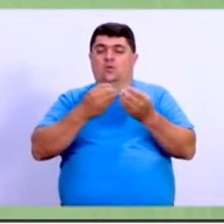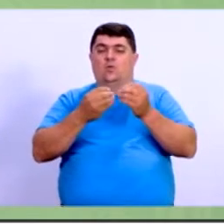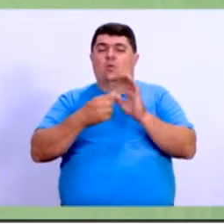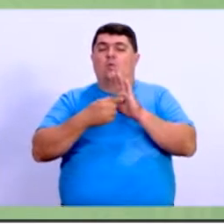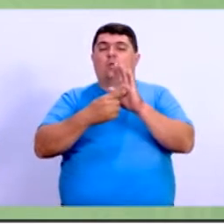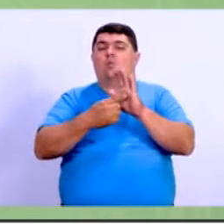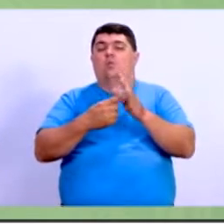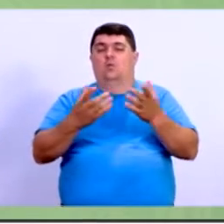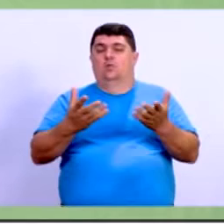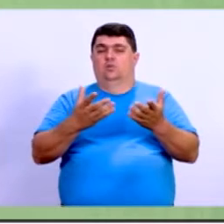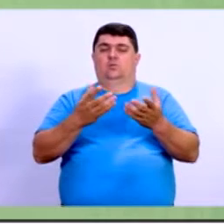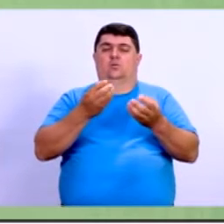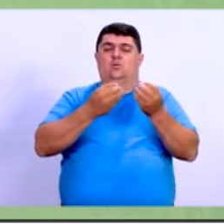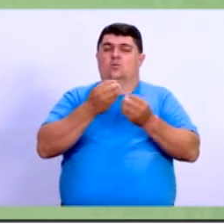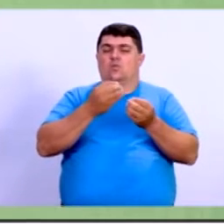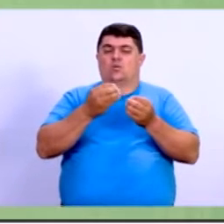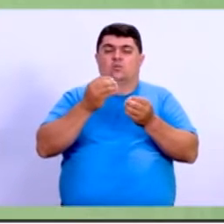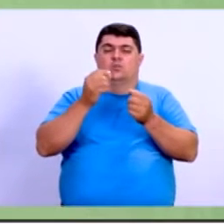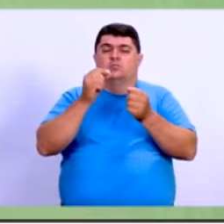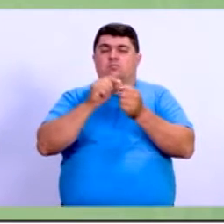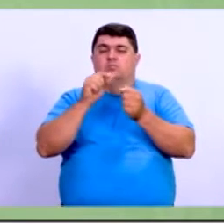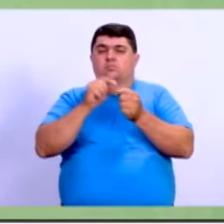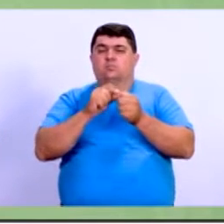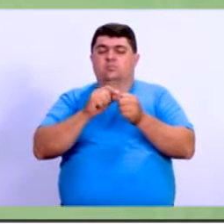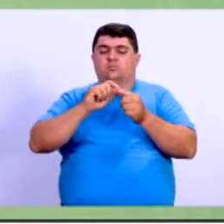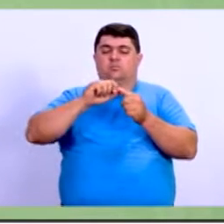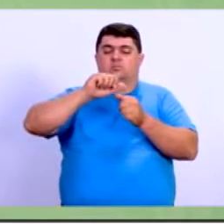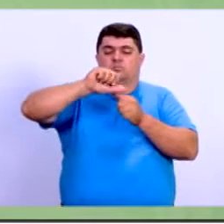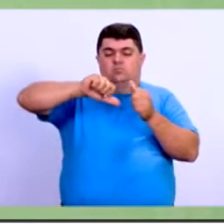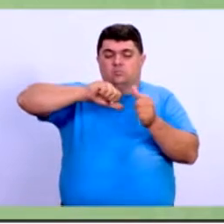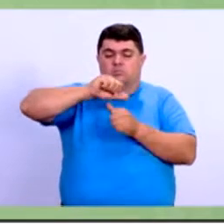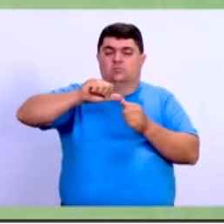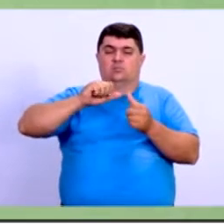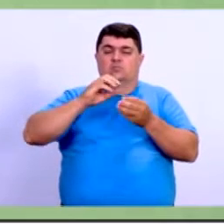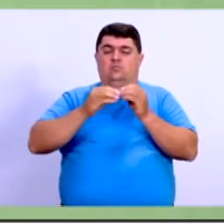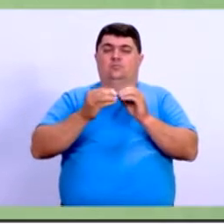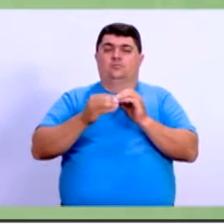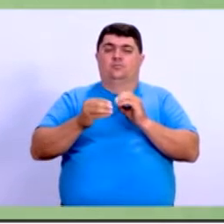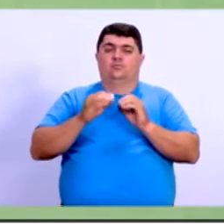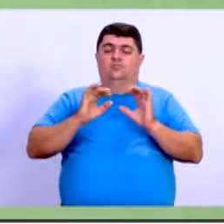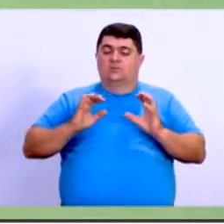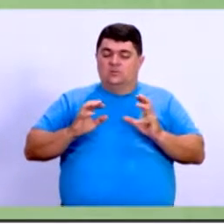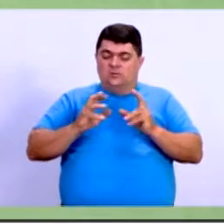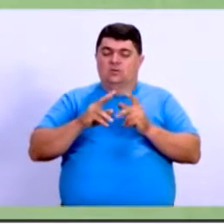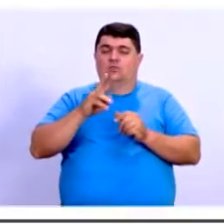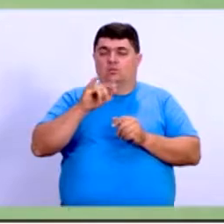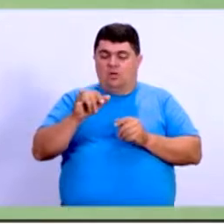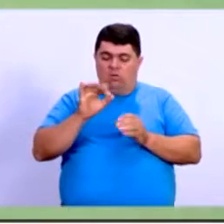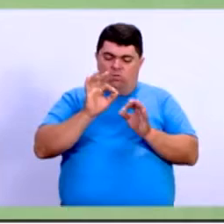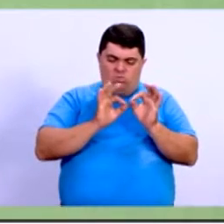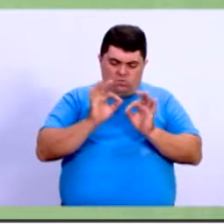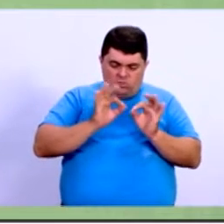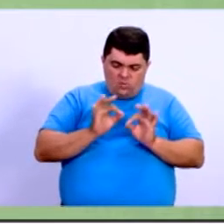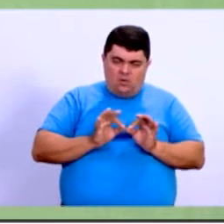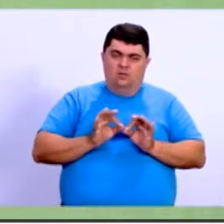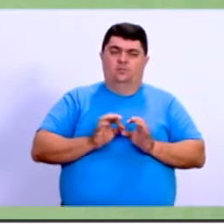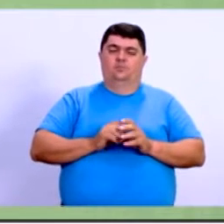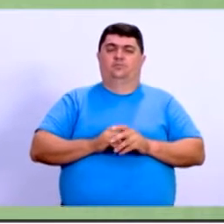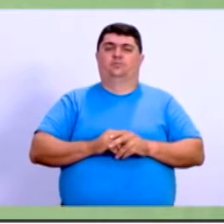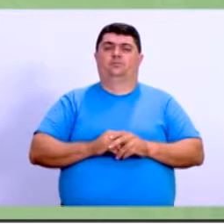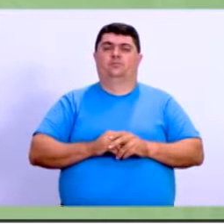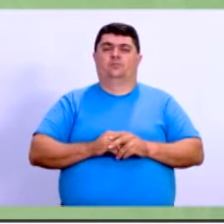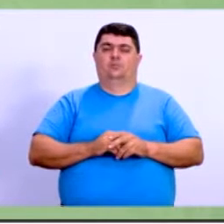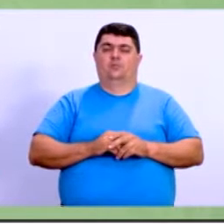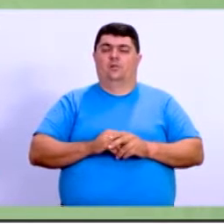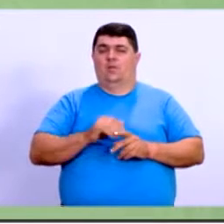mostra essas informações? Como é que ele faz a alteração de dados? Isso tudo aí você vai modelar no caso